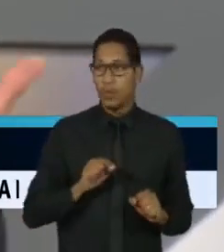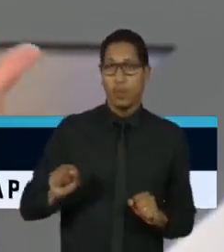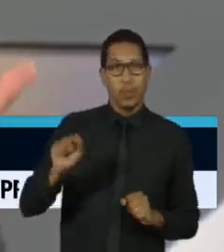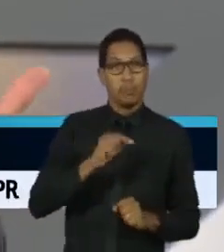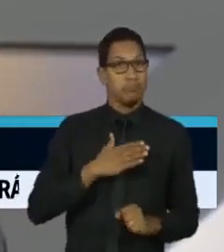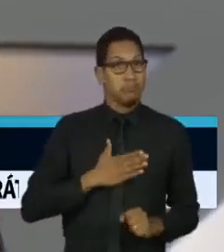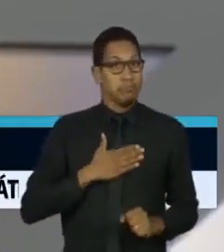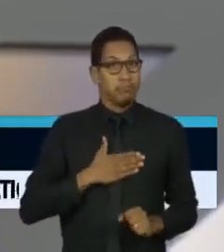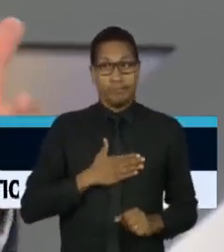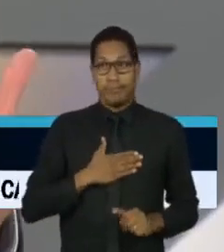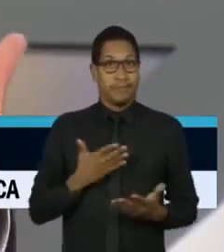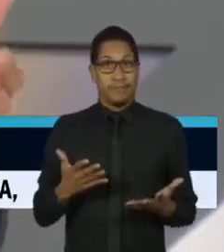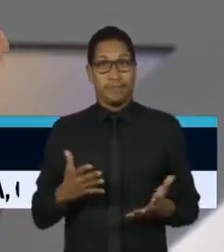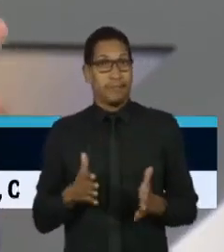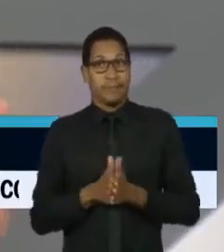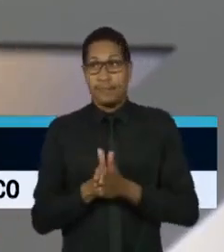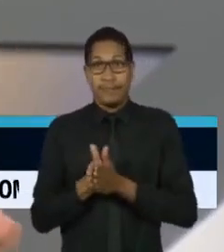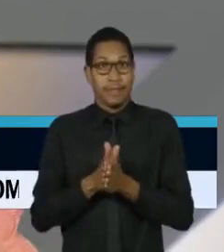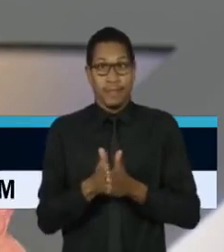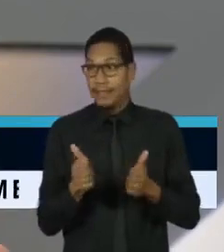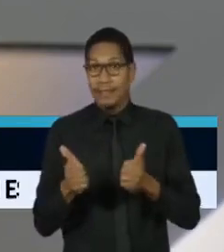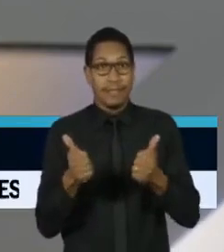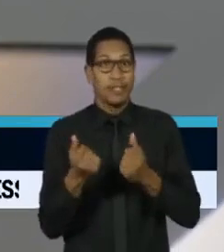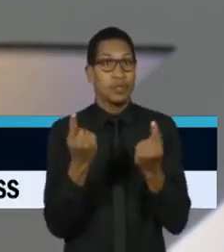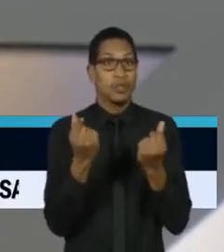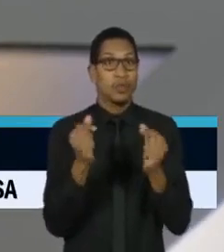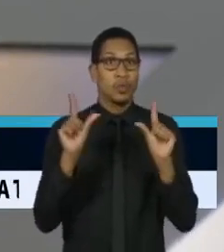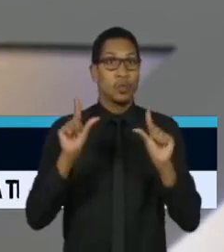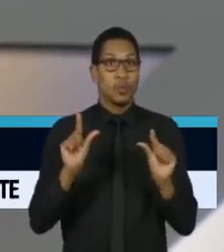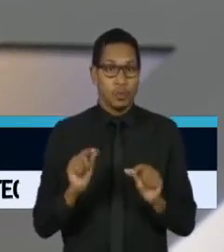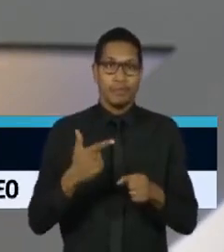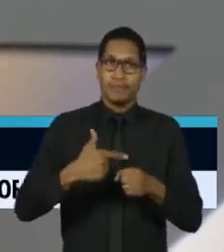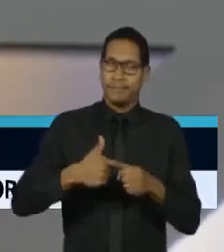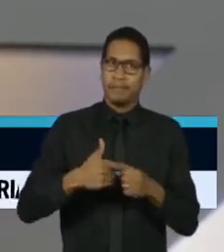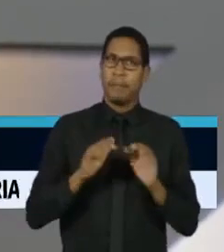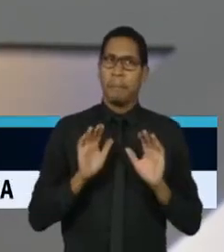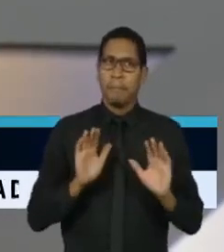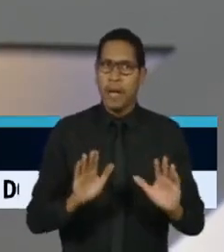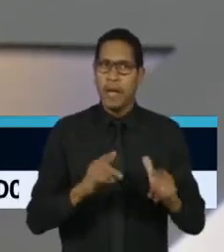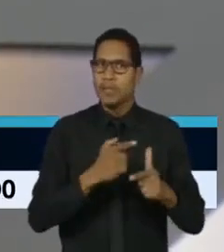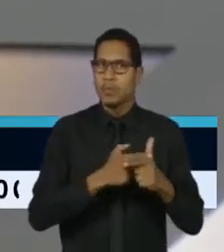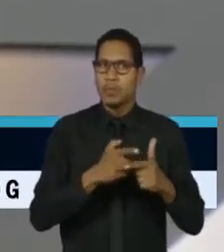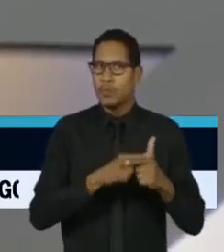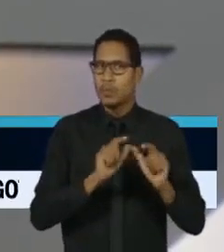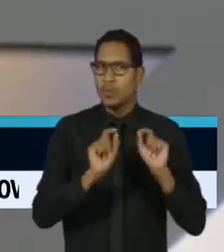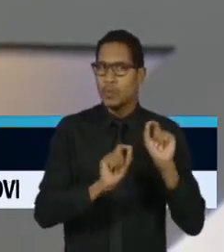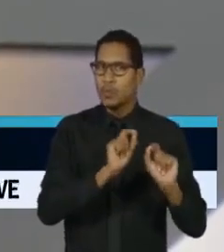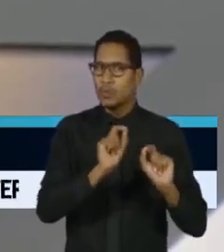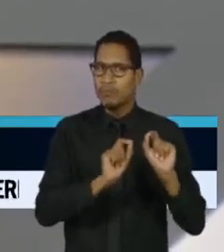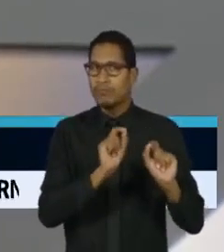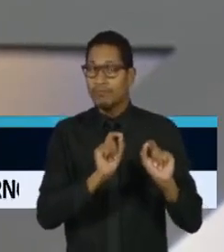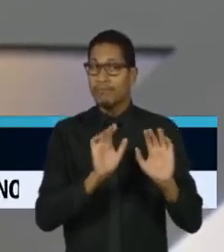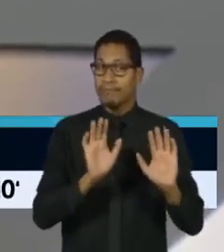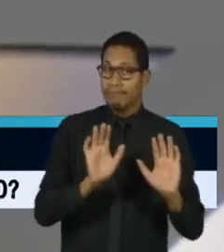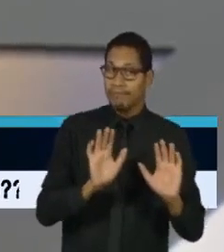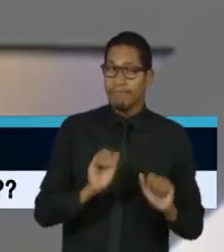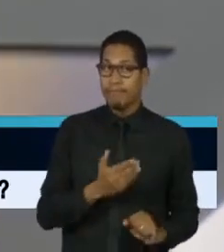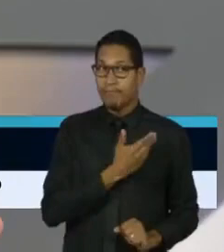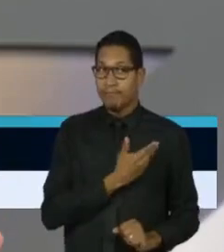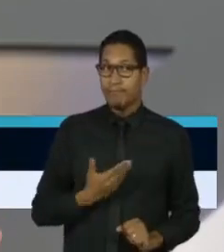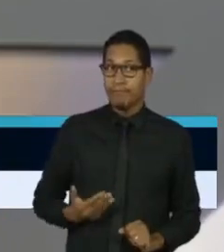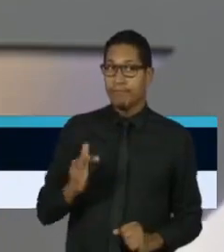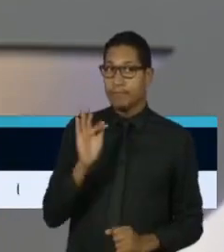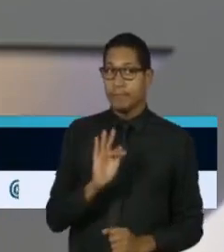e ao a vez as expectativas de redução de períodos que combustível o problema é que há um governo federal